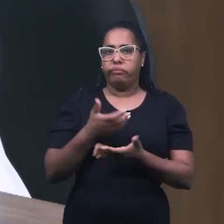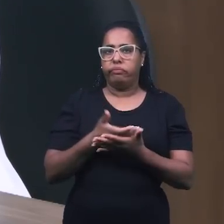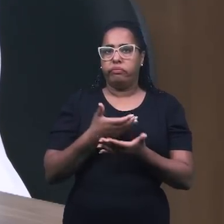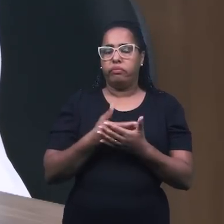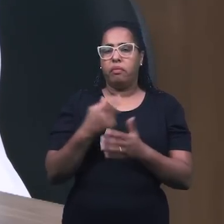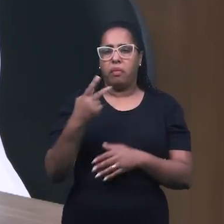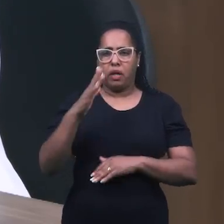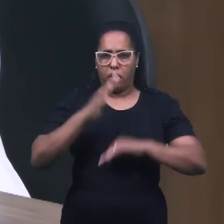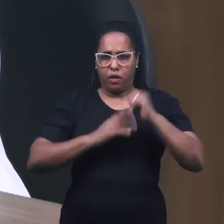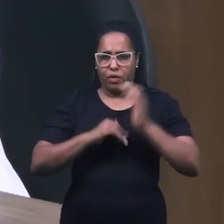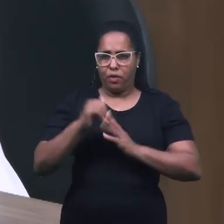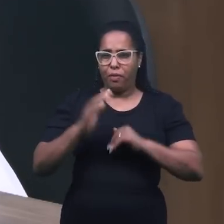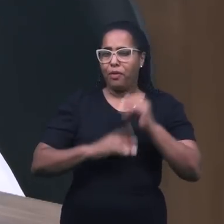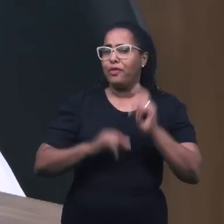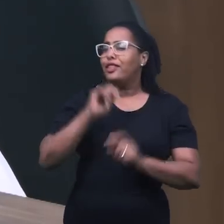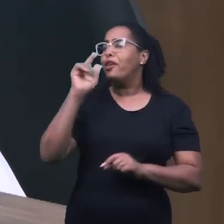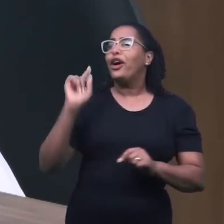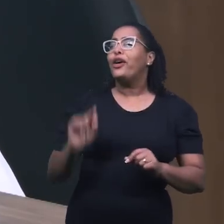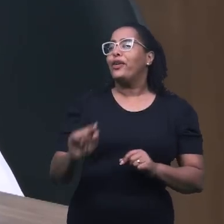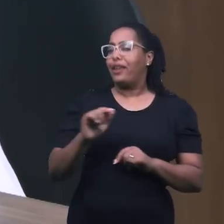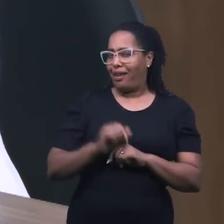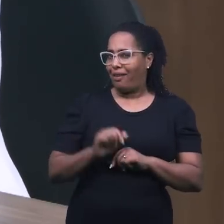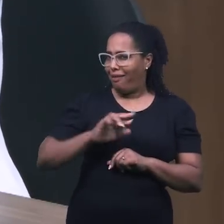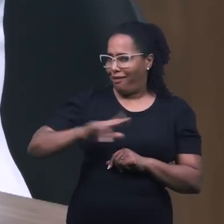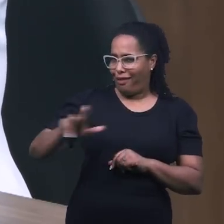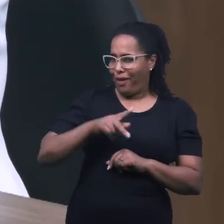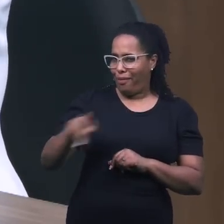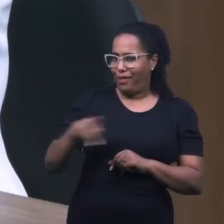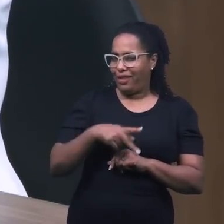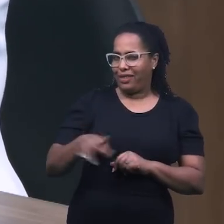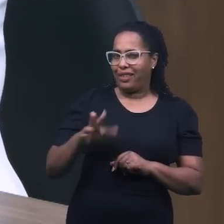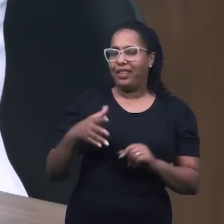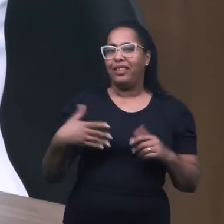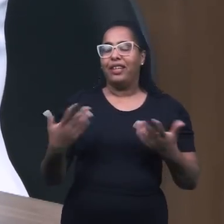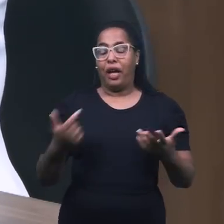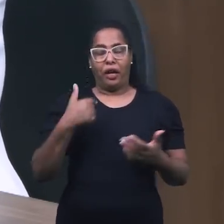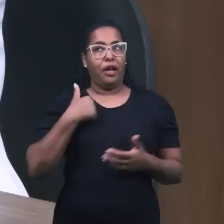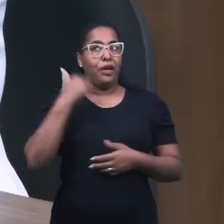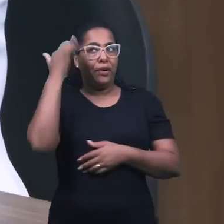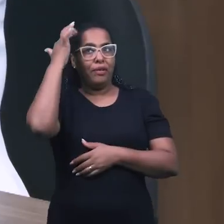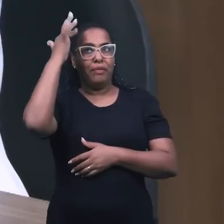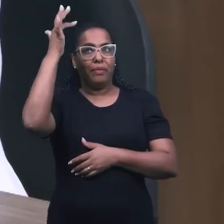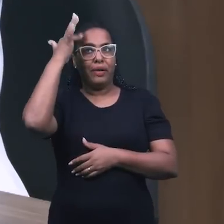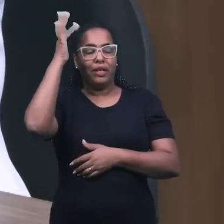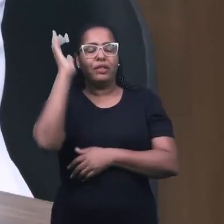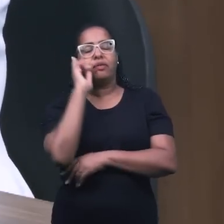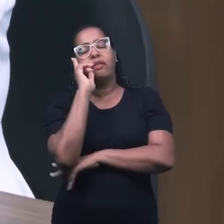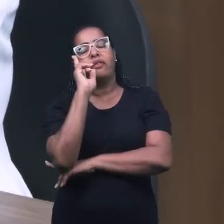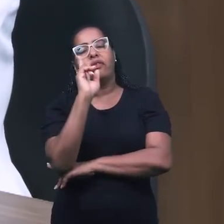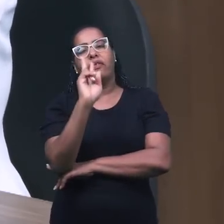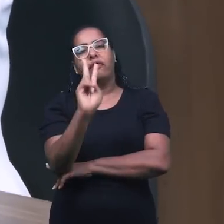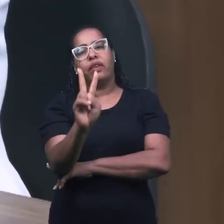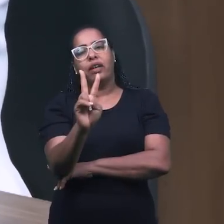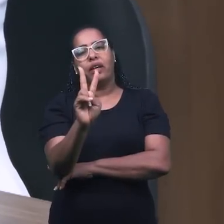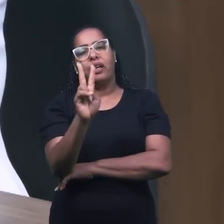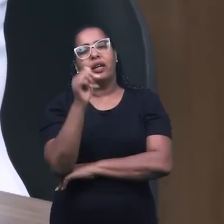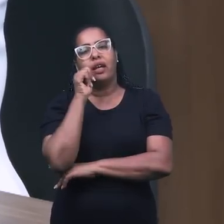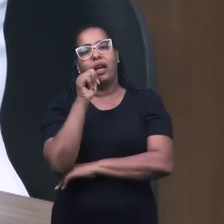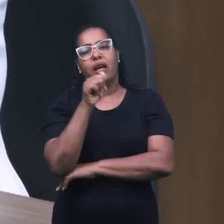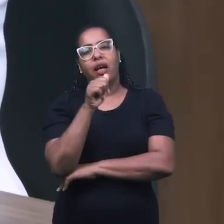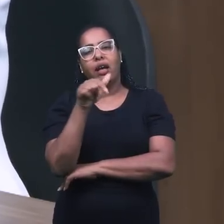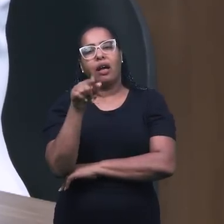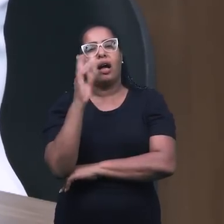ministra as aulas, mas a sua profissão não é essa, né? Não. A gente imagina assim, pelo menos eu, né? Eu